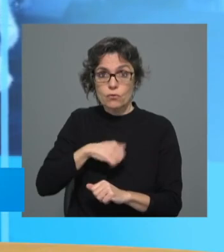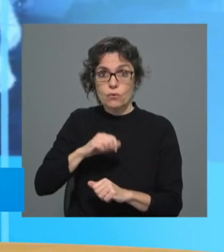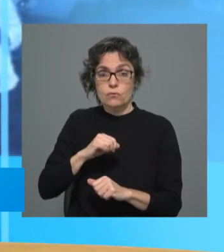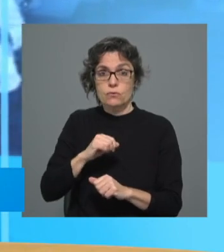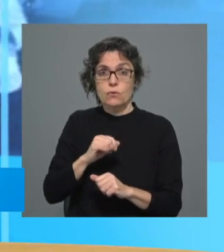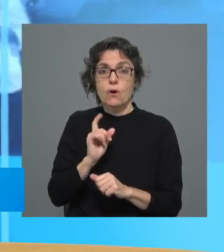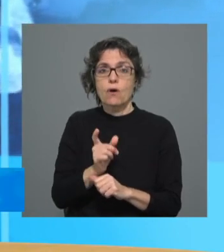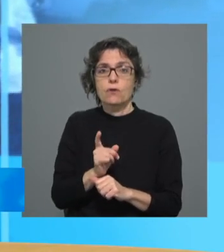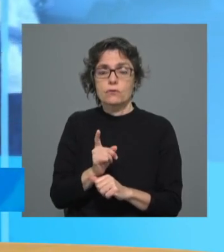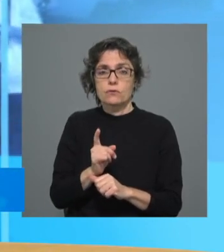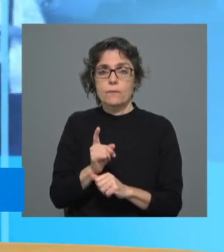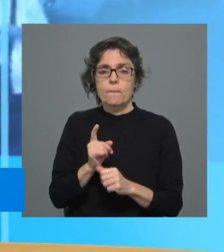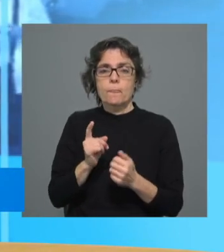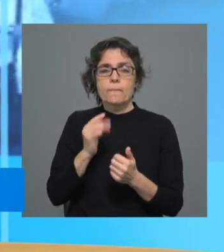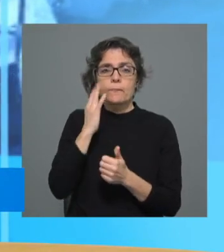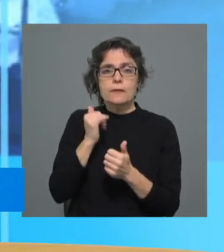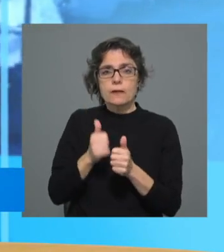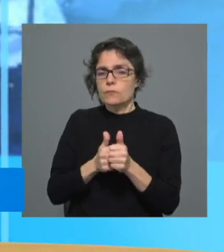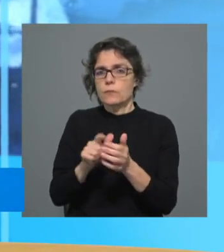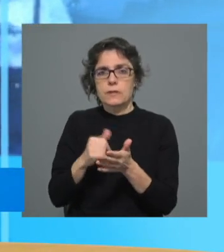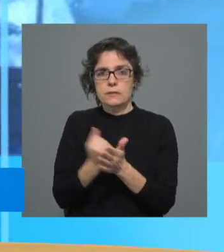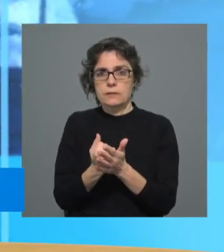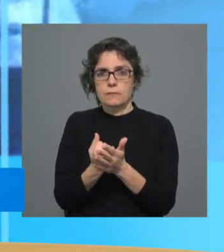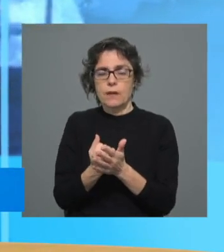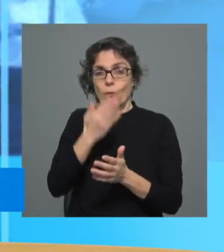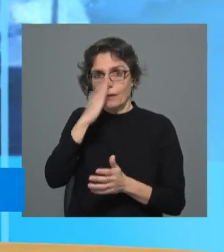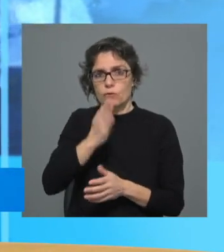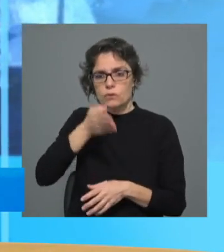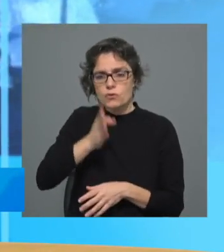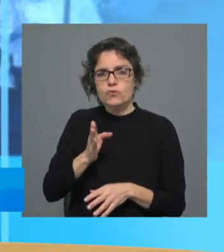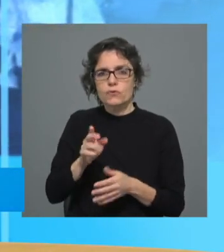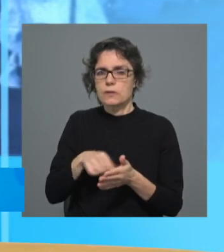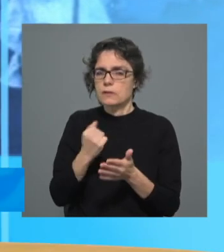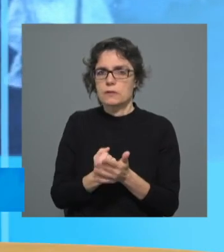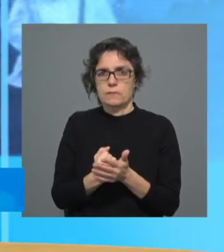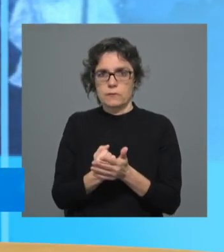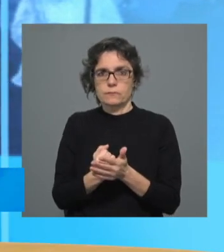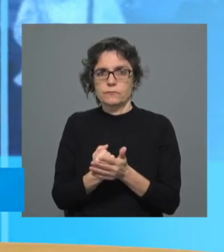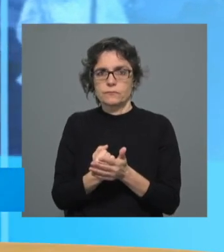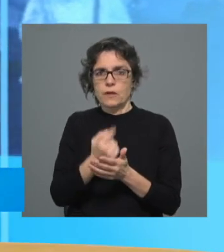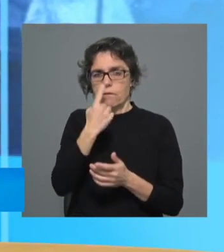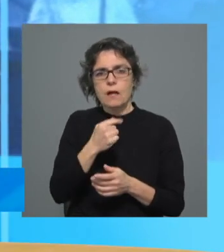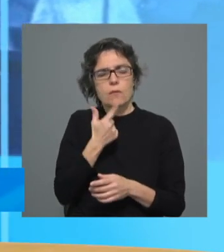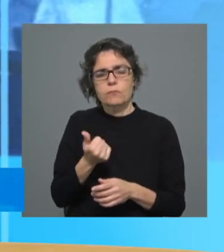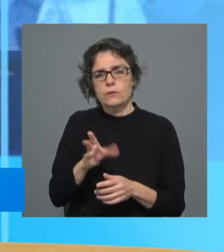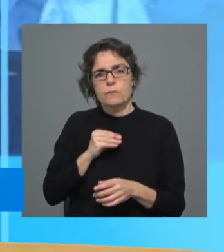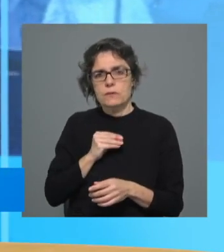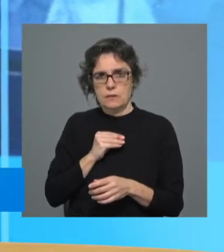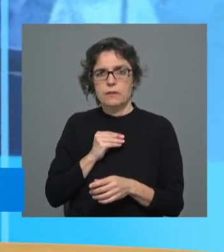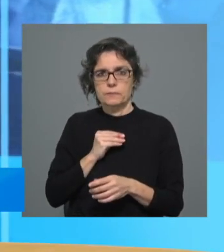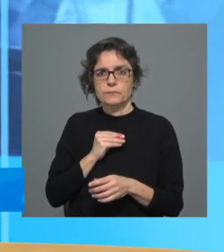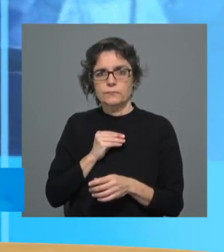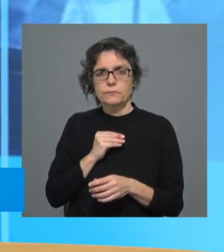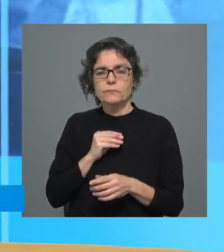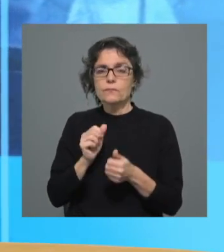ignorado, mas também não pode ser destruído por falhas ou de comunicação ou de atitude. E, portanto, eu espero que efetivamente essa mudança seja rápida, que em breve